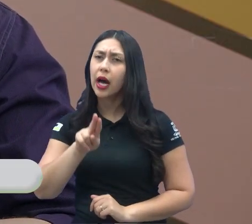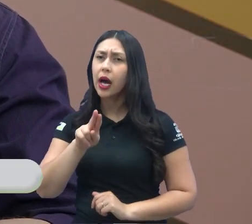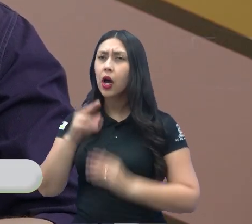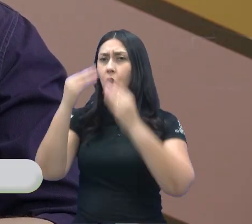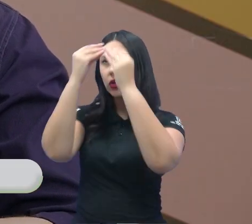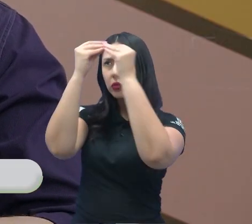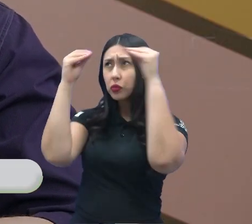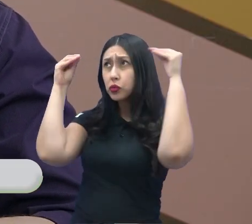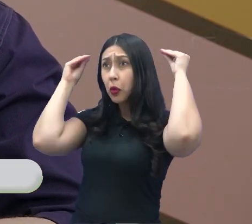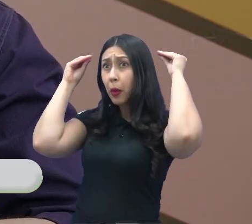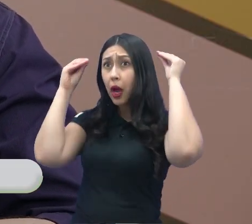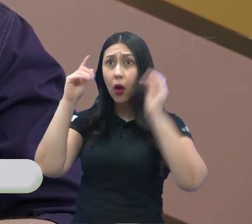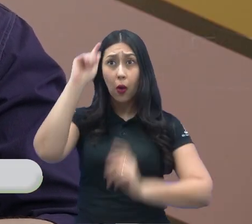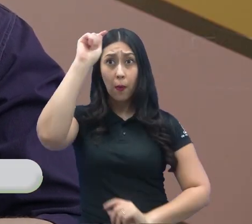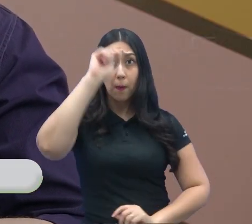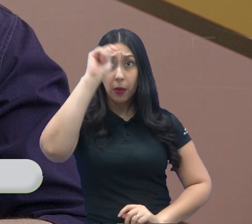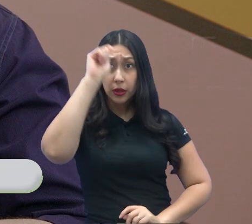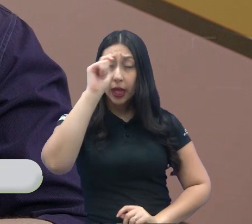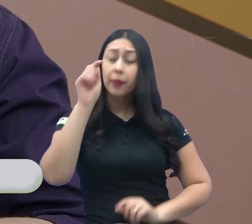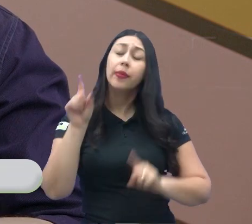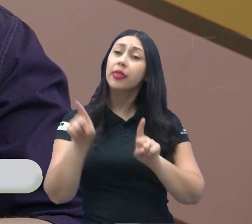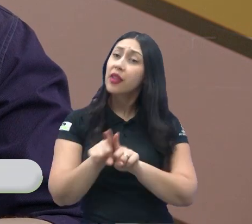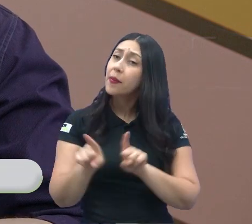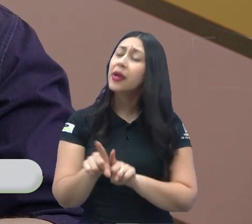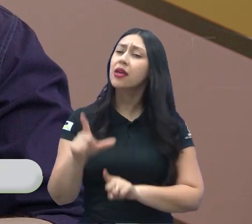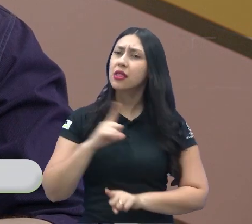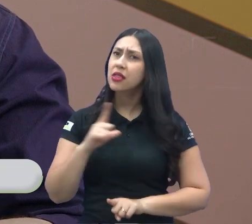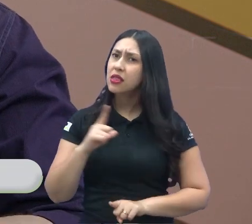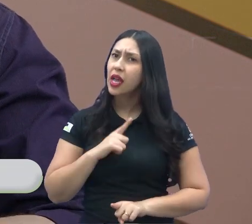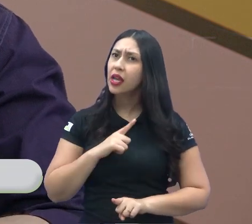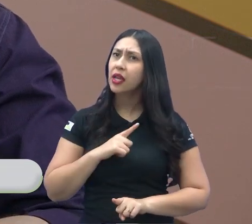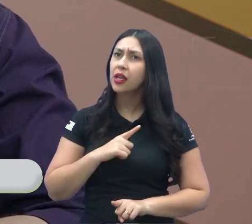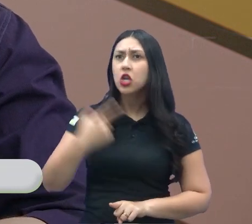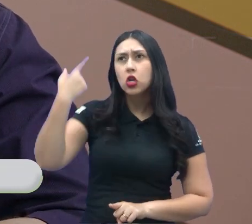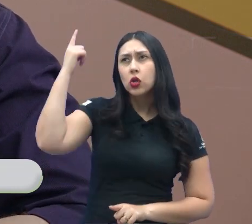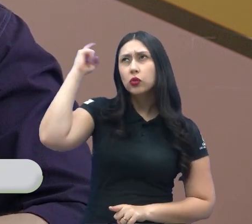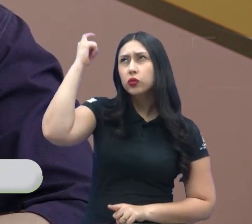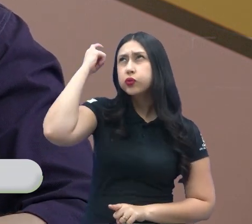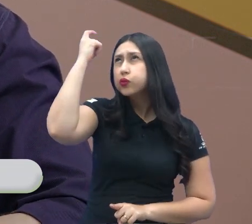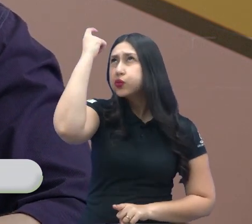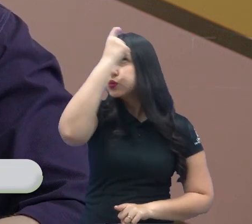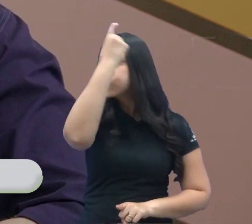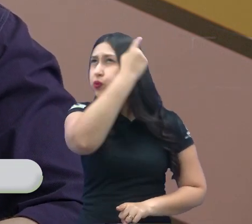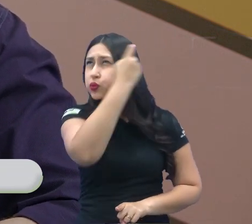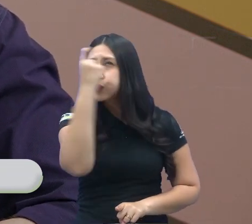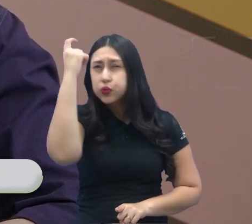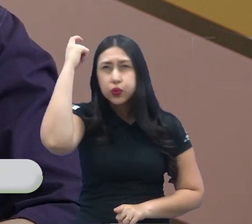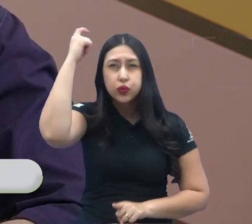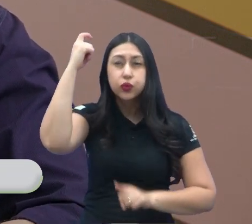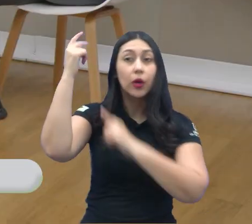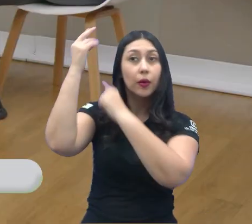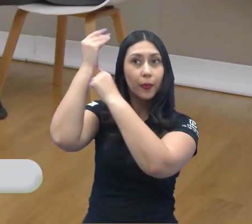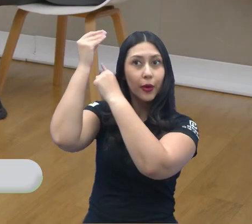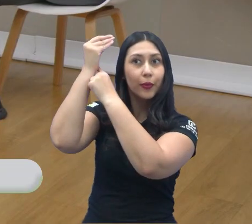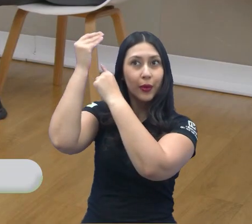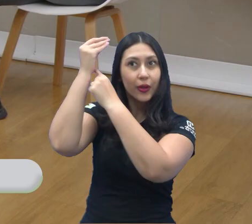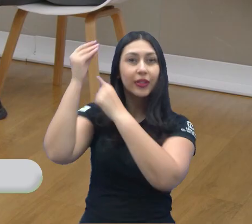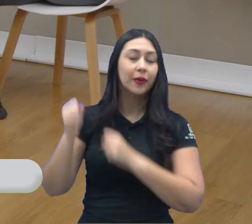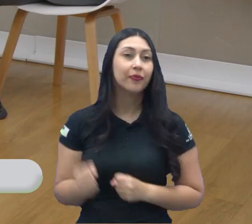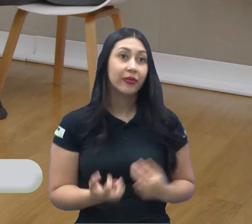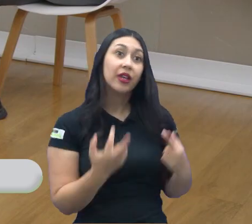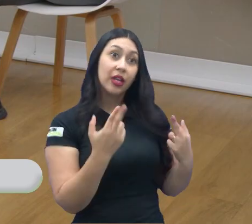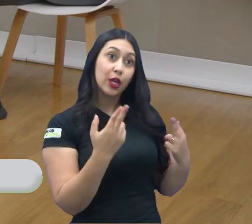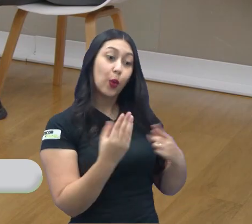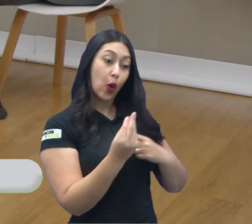boné. Tem também protetores para o couro cabeludo, geralmente em aerosol. Então, buscar esses cuidados é importante, sim. Assim como a gente cuida da pele,